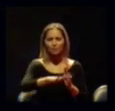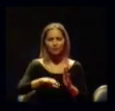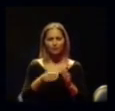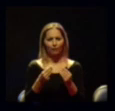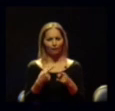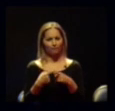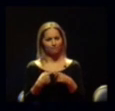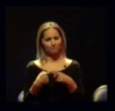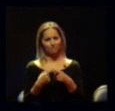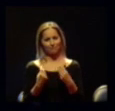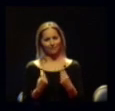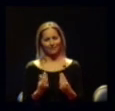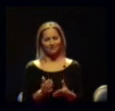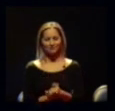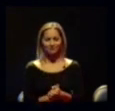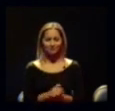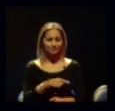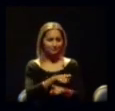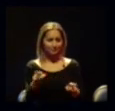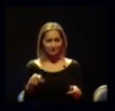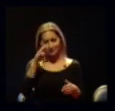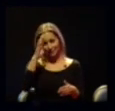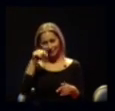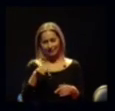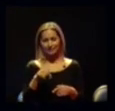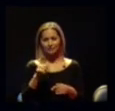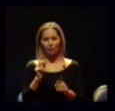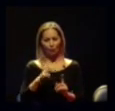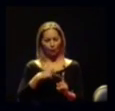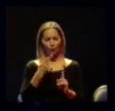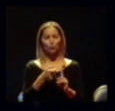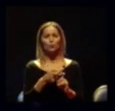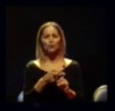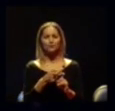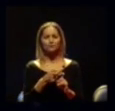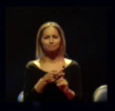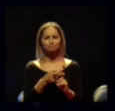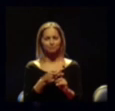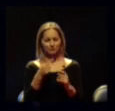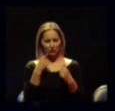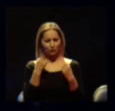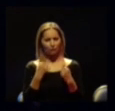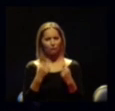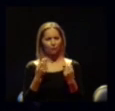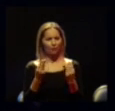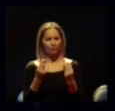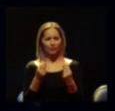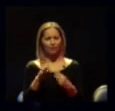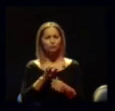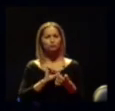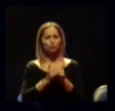particularmente atraente. Como sabem, este será um ano particularmente intenso do ponto de vista